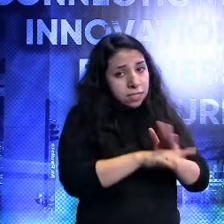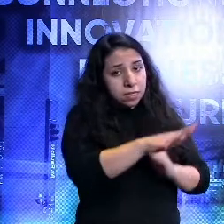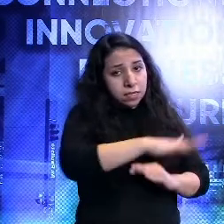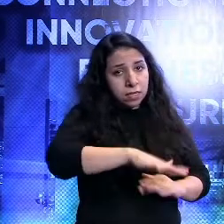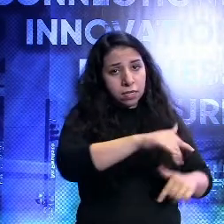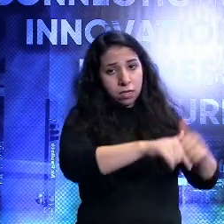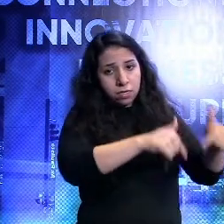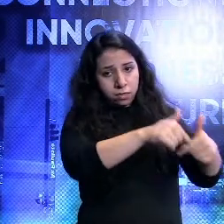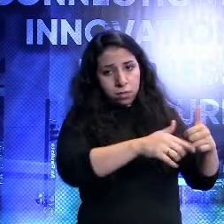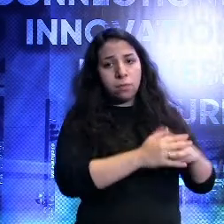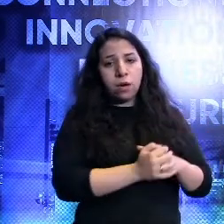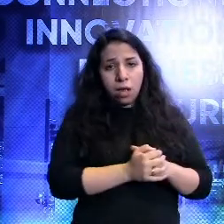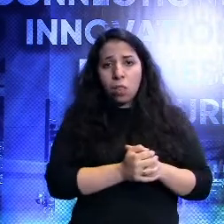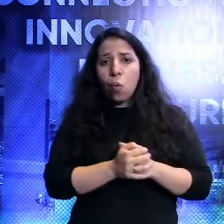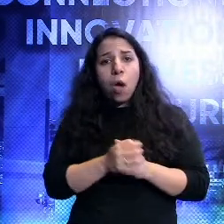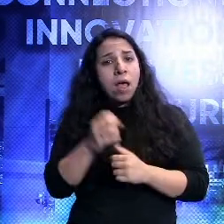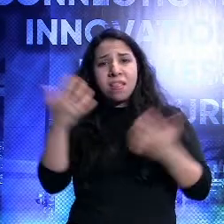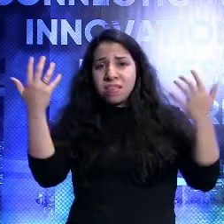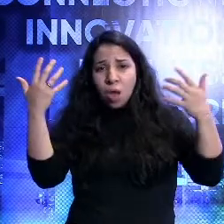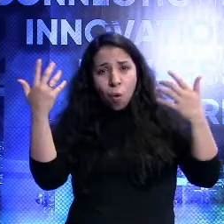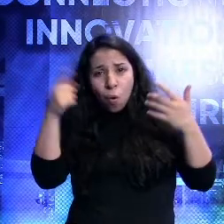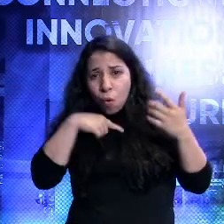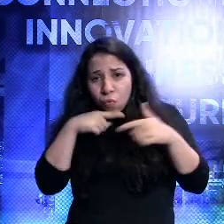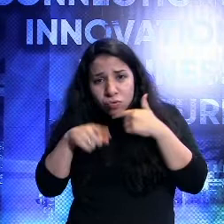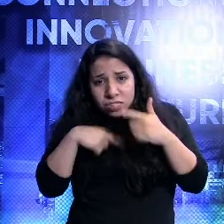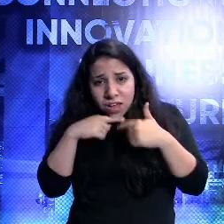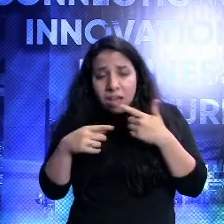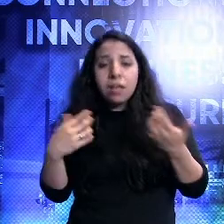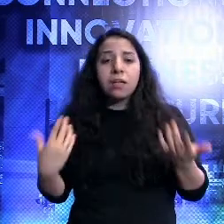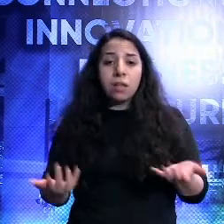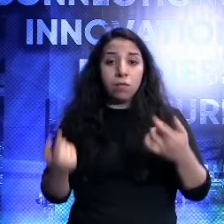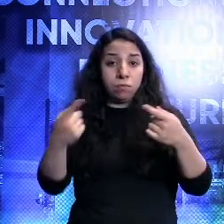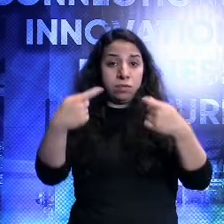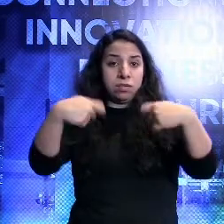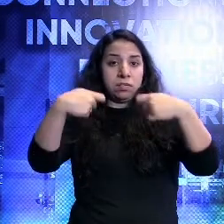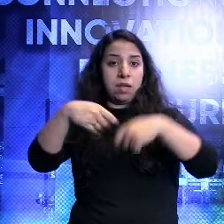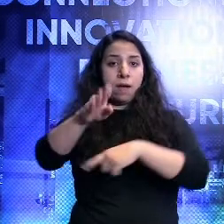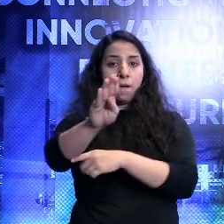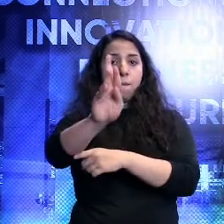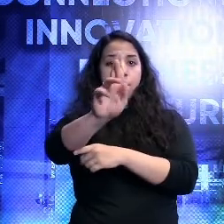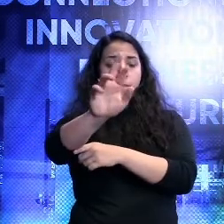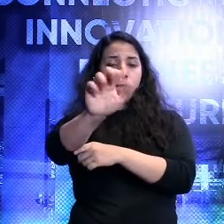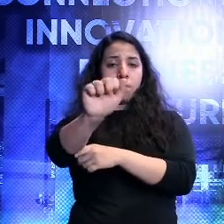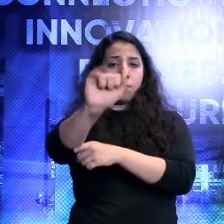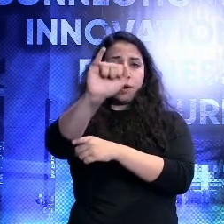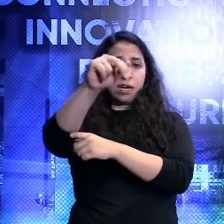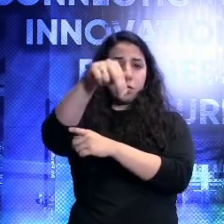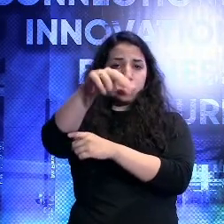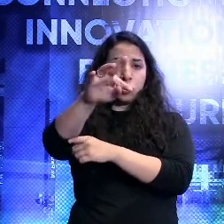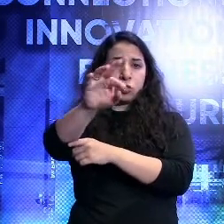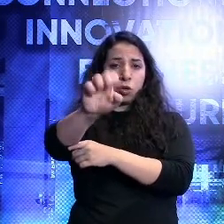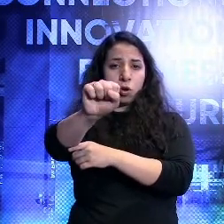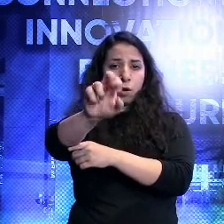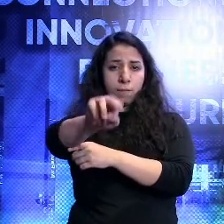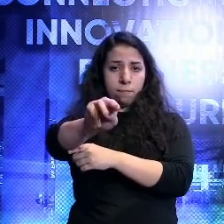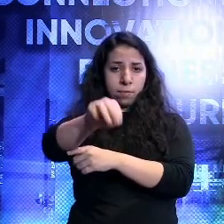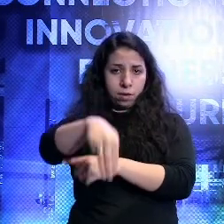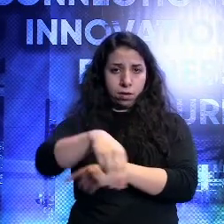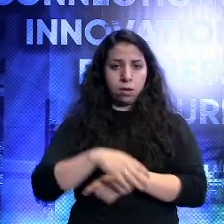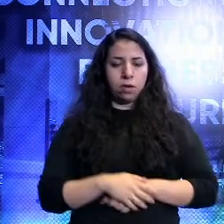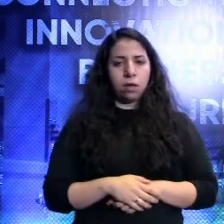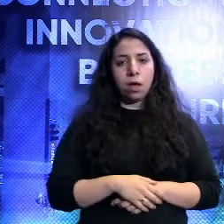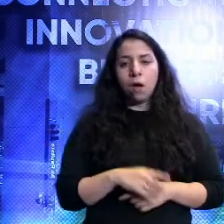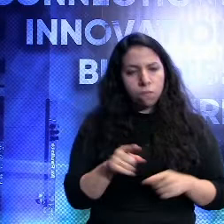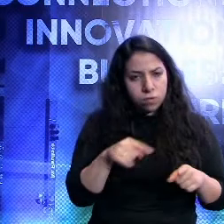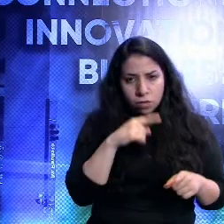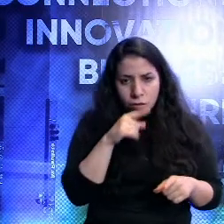nada. Mas já coloca no teu roadmap que daqui a 6 meses ou 1 ano você tem que olhar para os seus dados e refazer esse trabalho, para corrigir as suas personas. E lá na